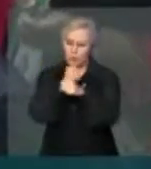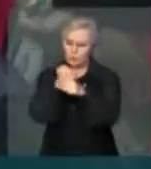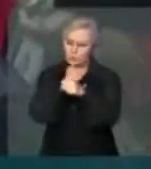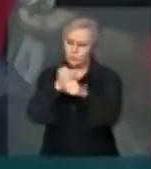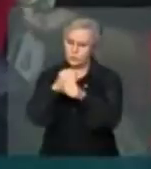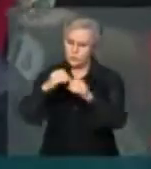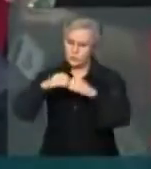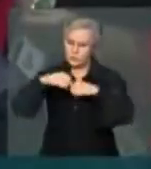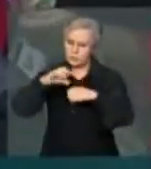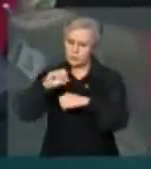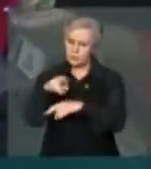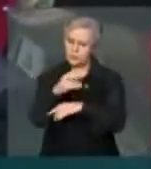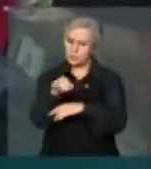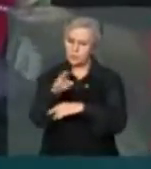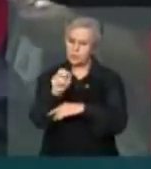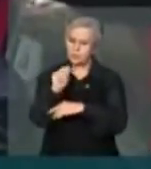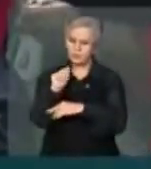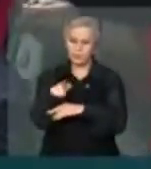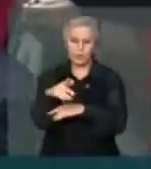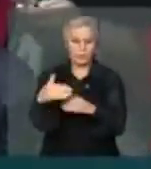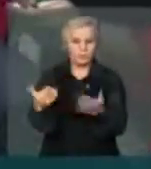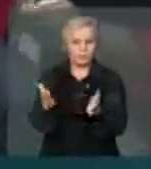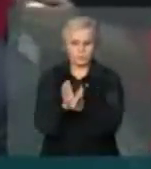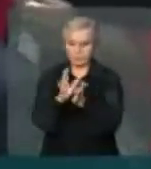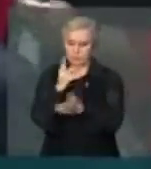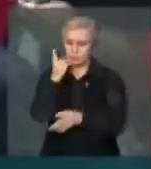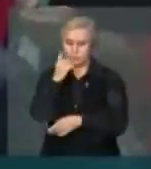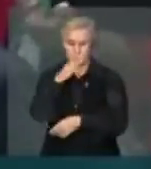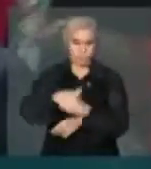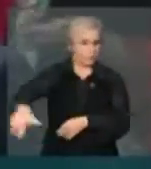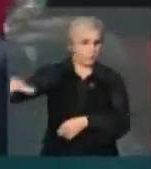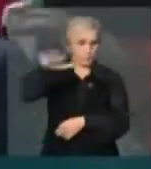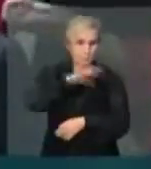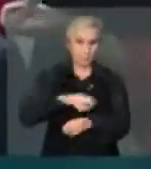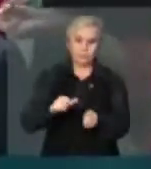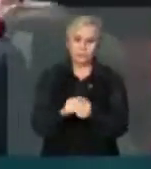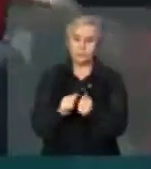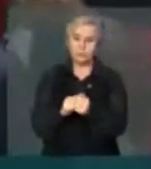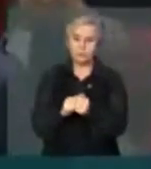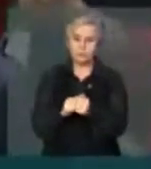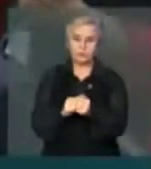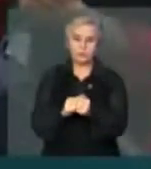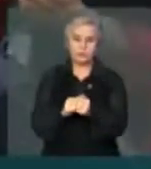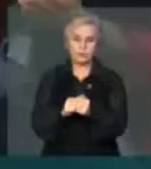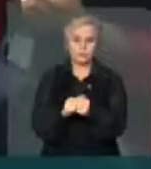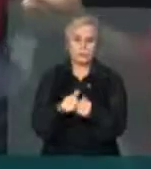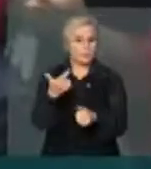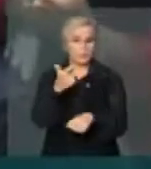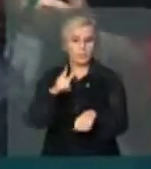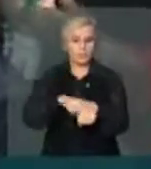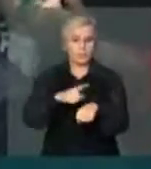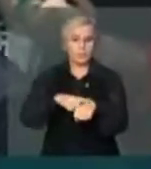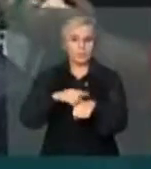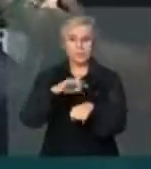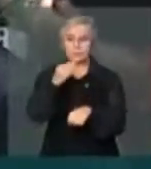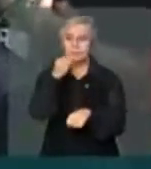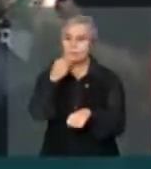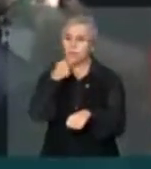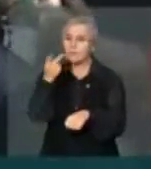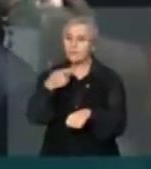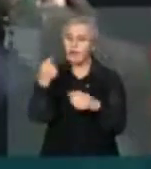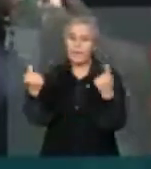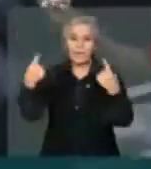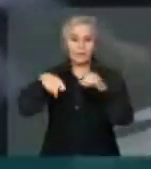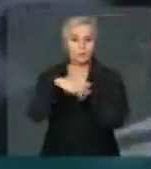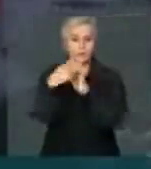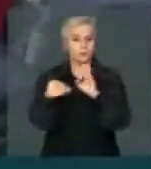por parceria público-privada, os parlamentares como um todo não vão ter a oportunidade de se manifestar